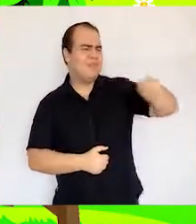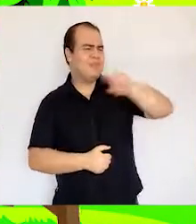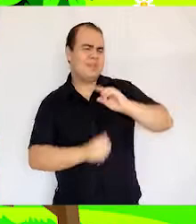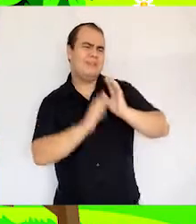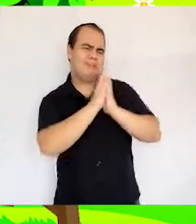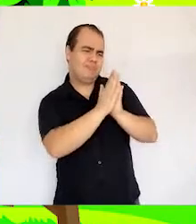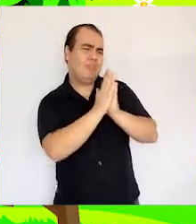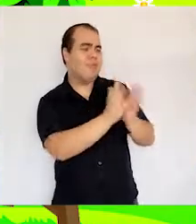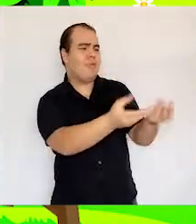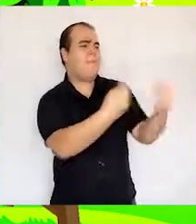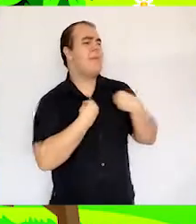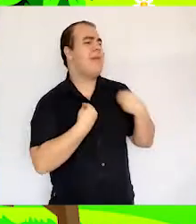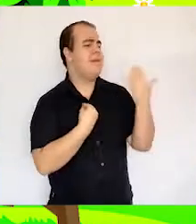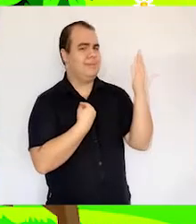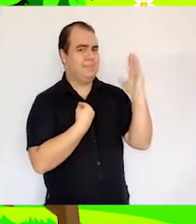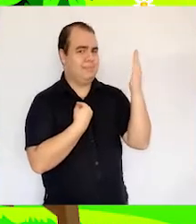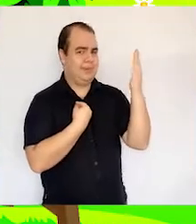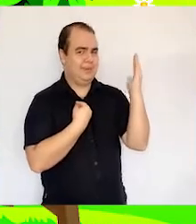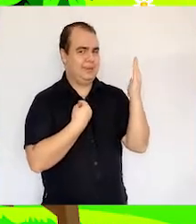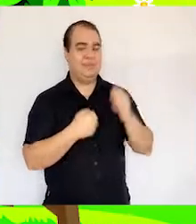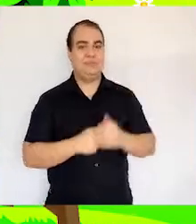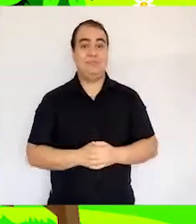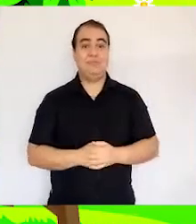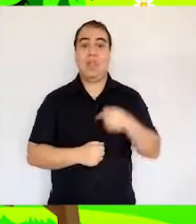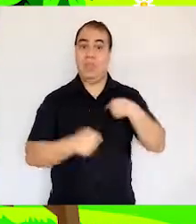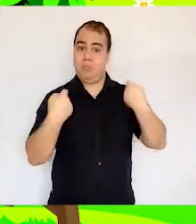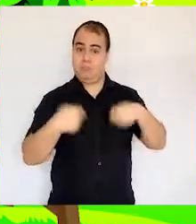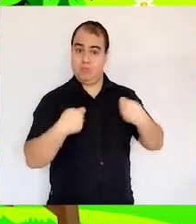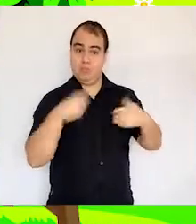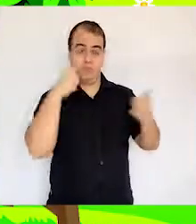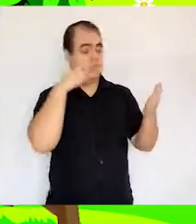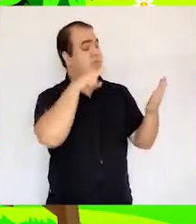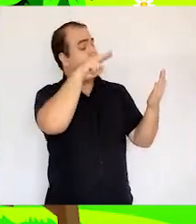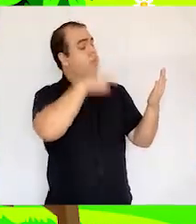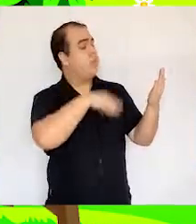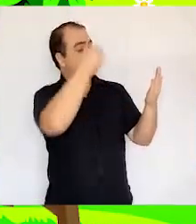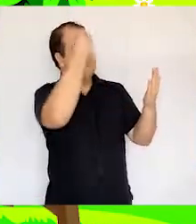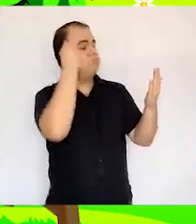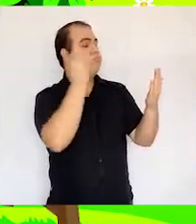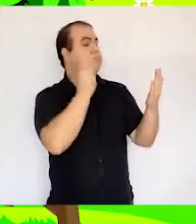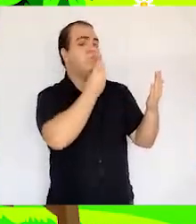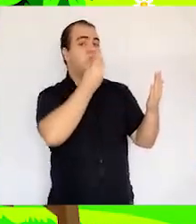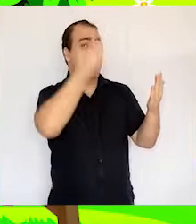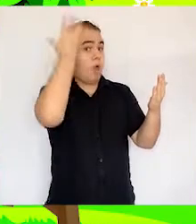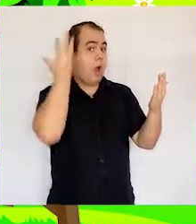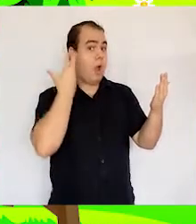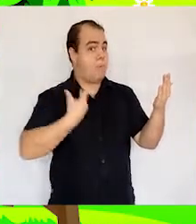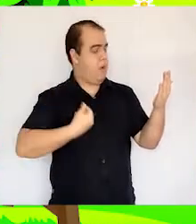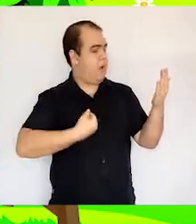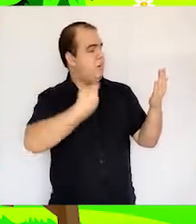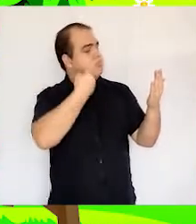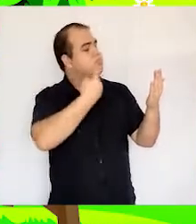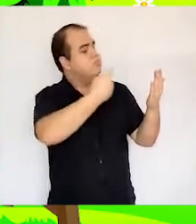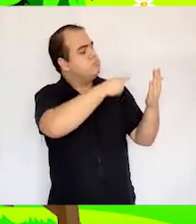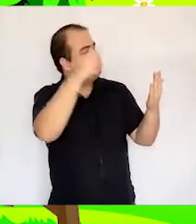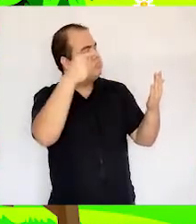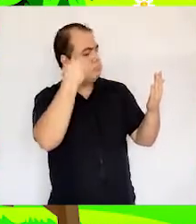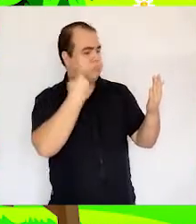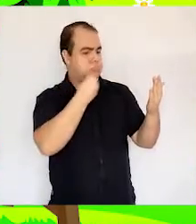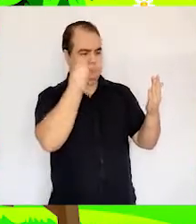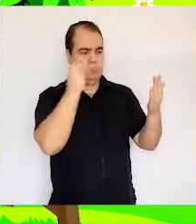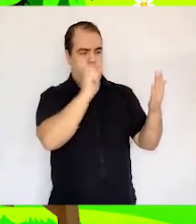por gentileza, um espelho. Preciso conferir minha make e meu cabelo. Make